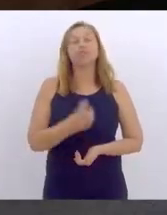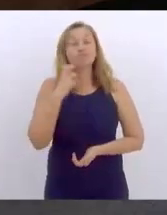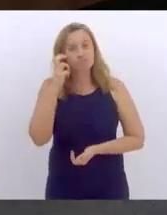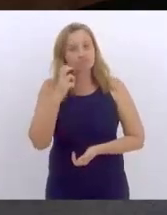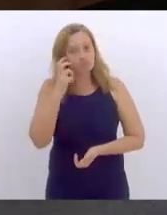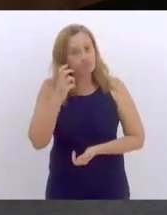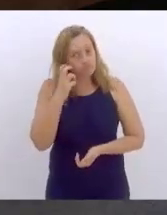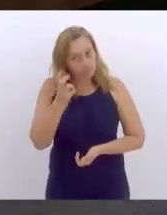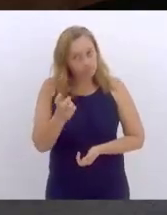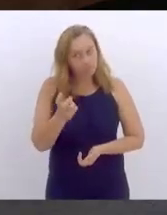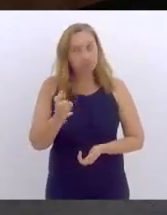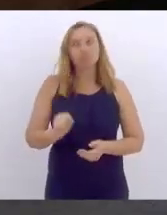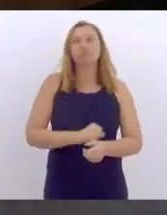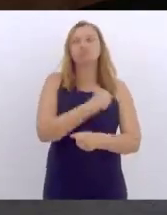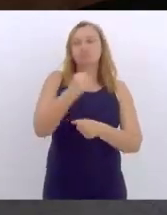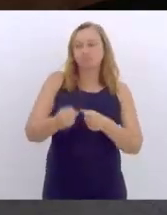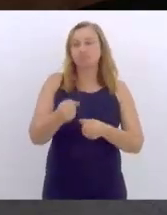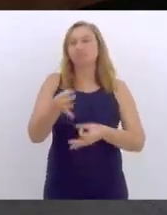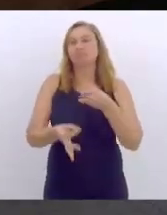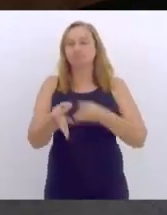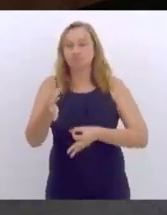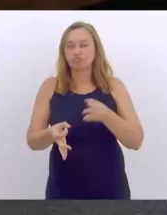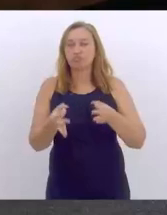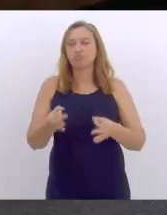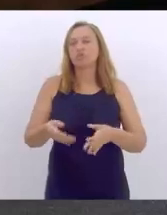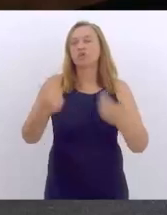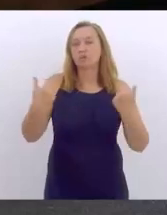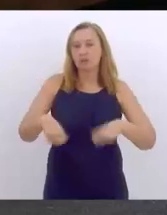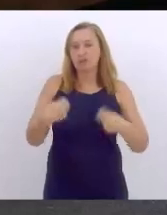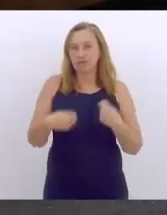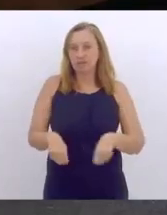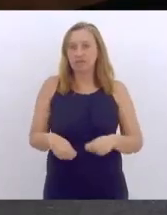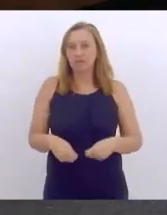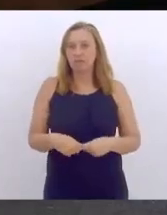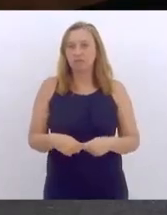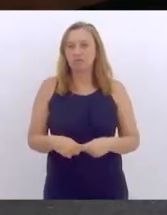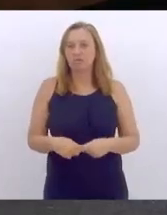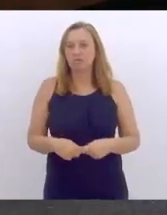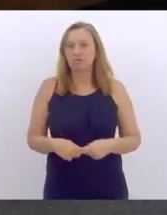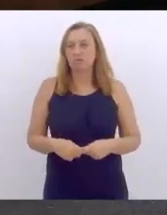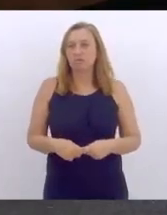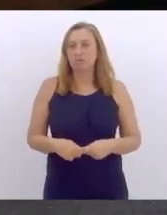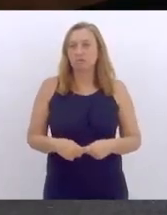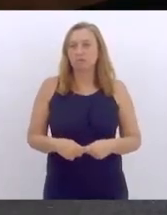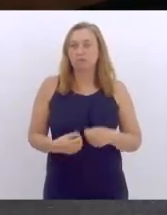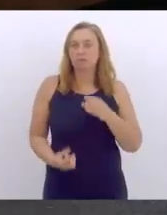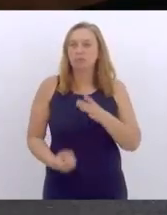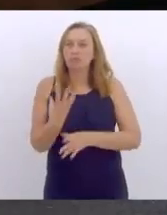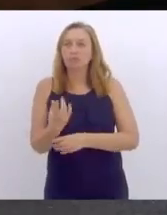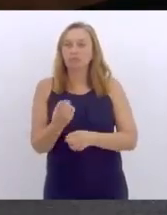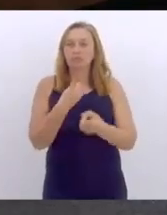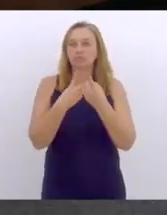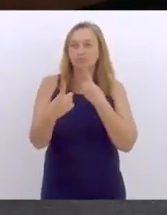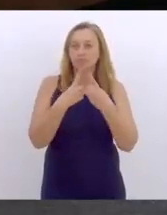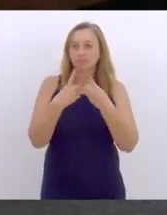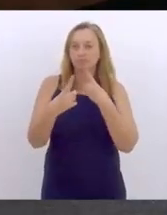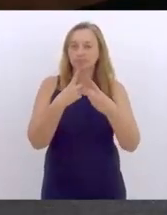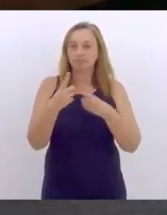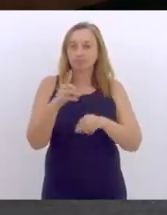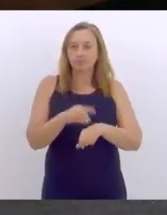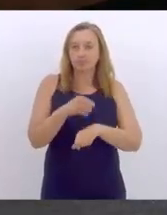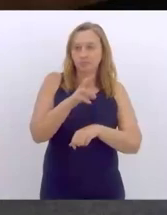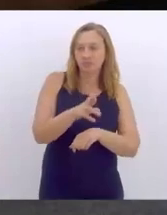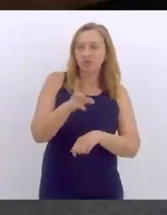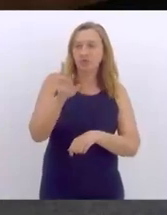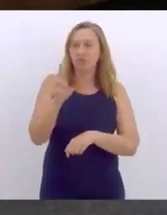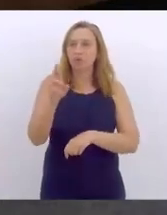envergonha, inclusive, o Poder Judiciário. Precisamos ter e criar um diálogo com o doutor